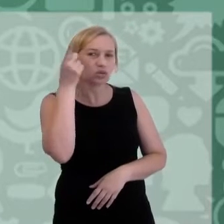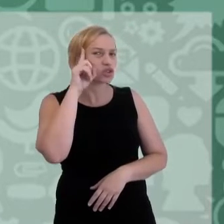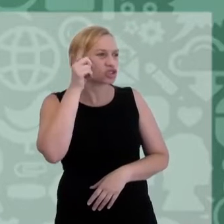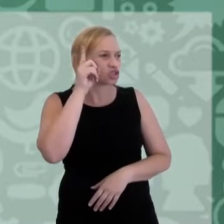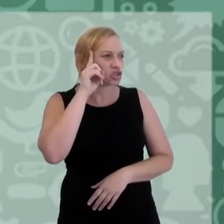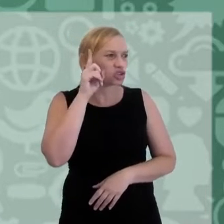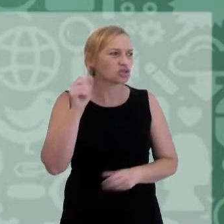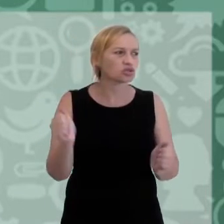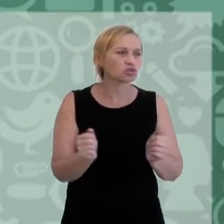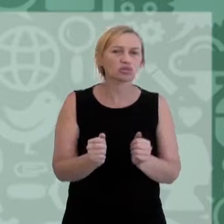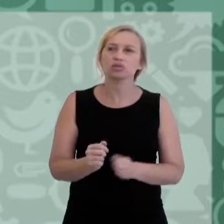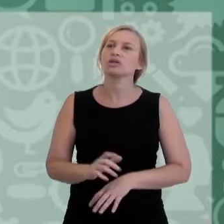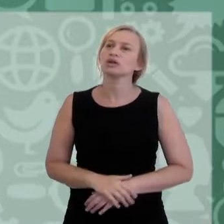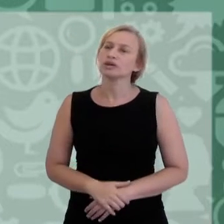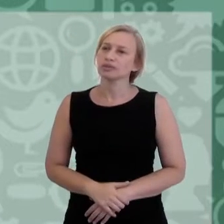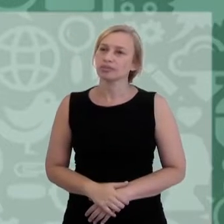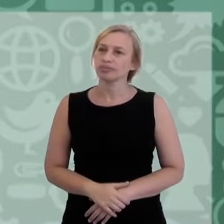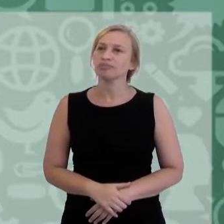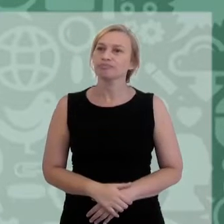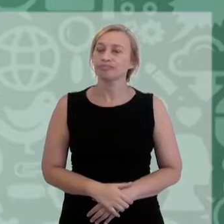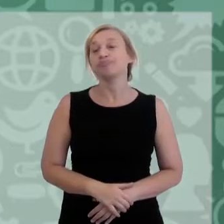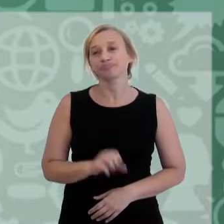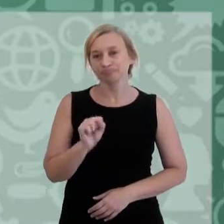um dia a dia que envolve a gente.